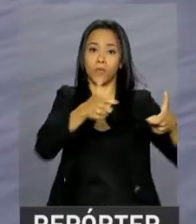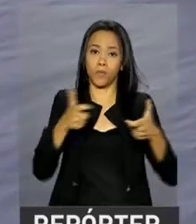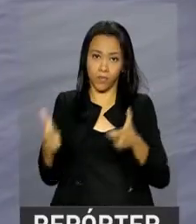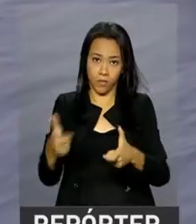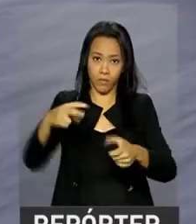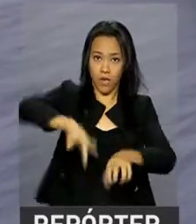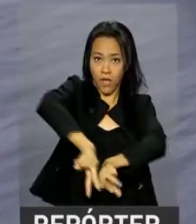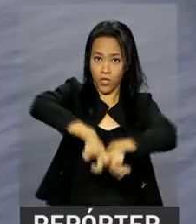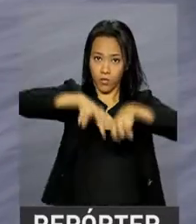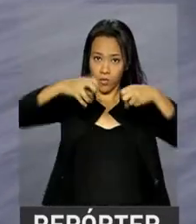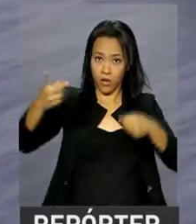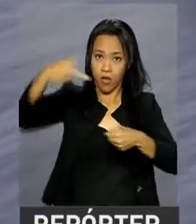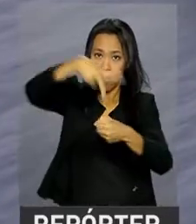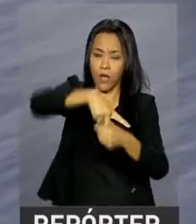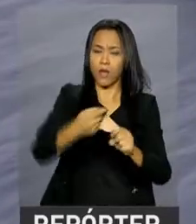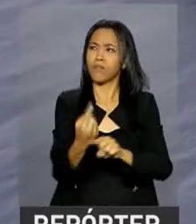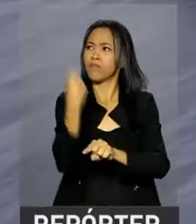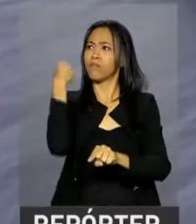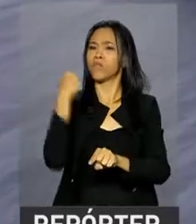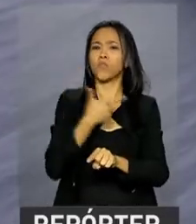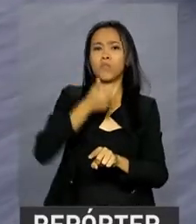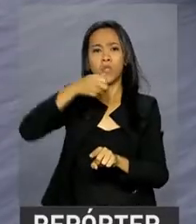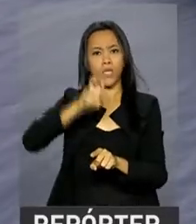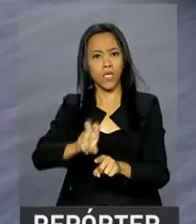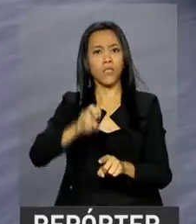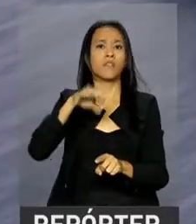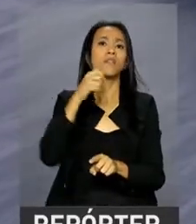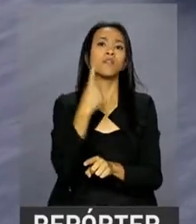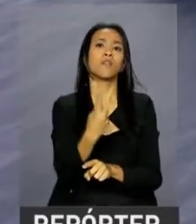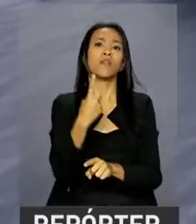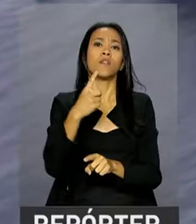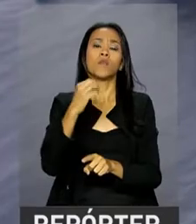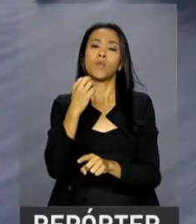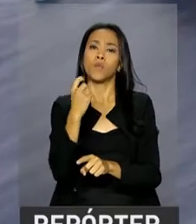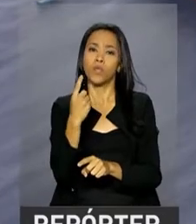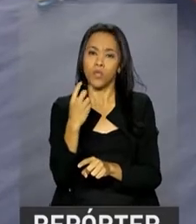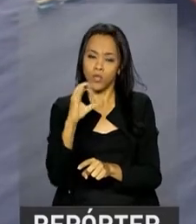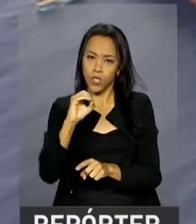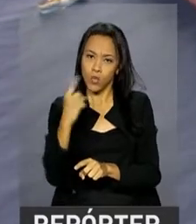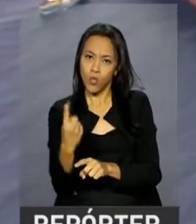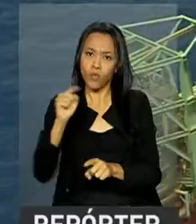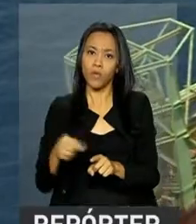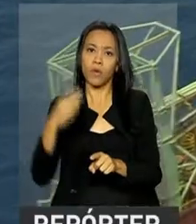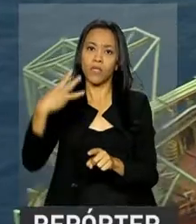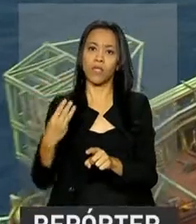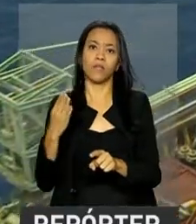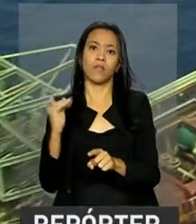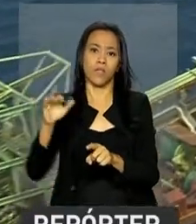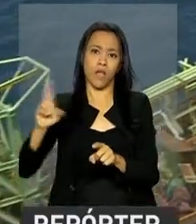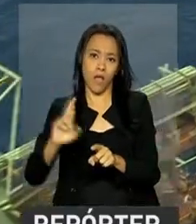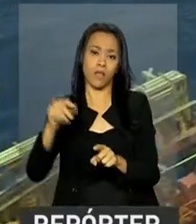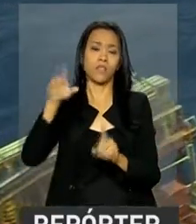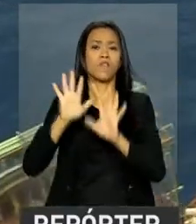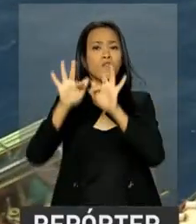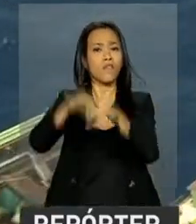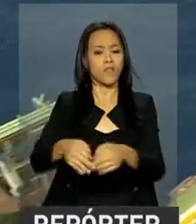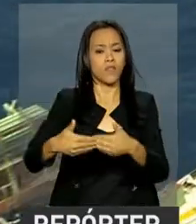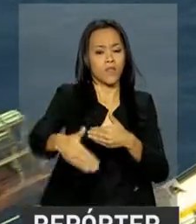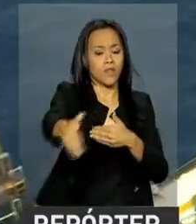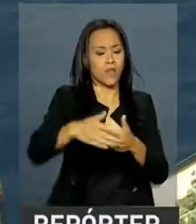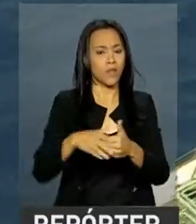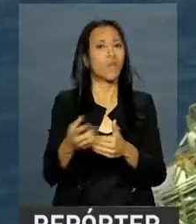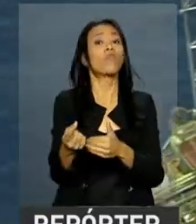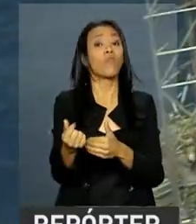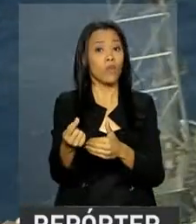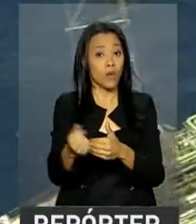A empresa, que havia fechado 2015 avaliada em 101,3 bilhões de reais, encerrou 2016 com valor